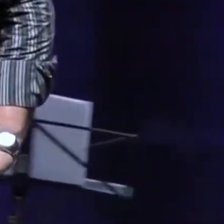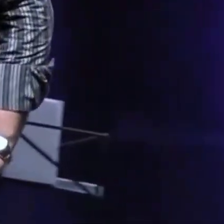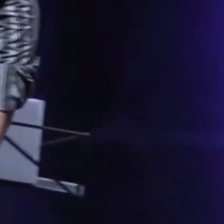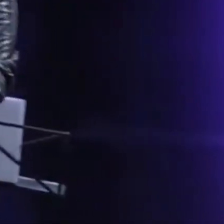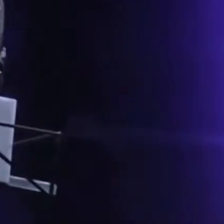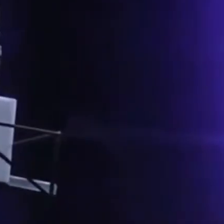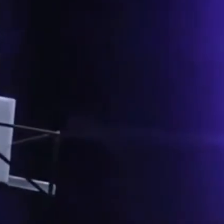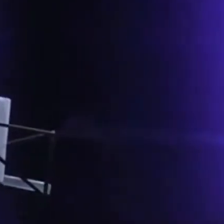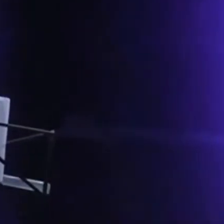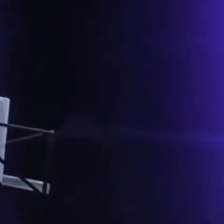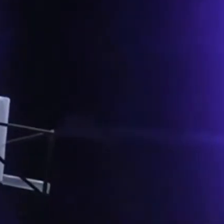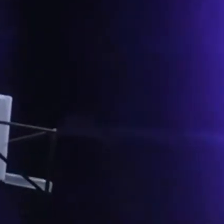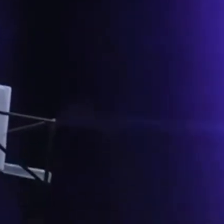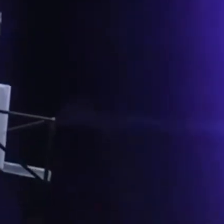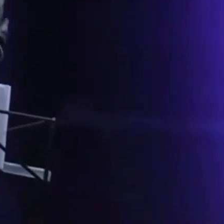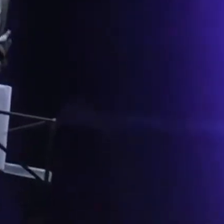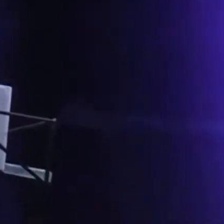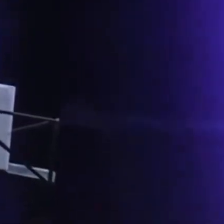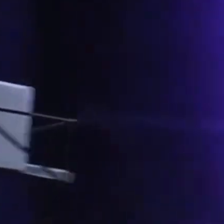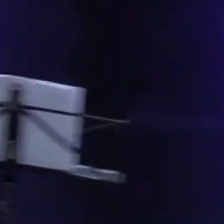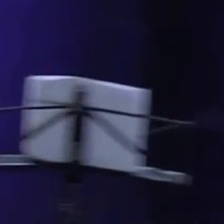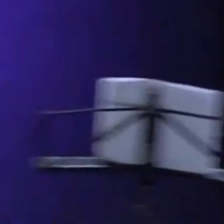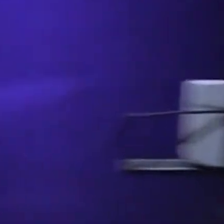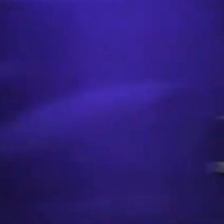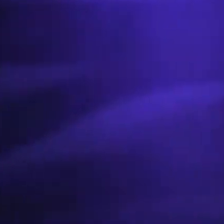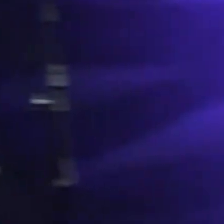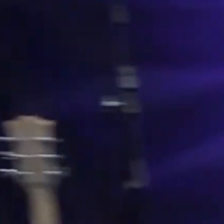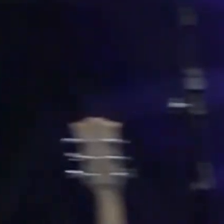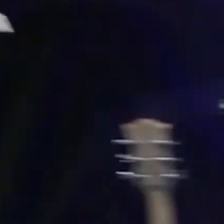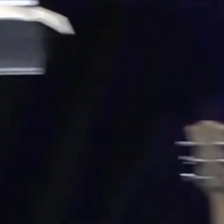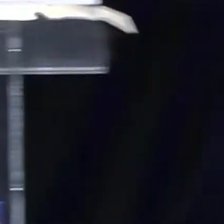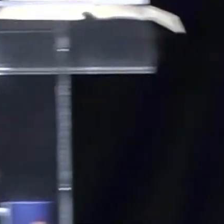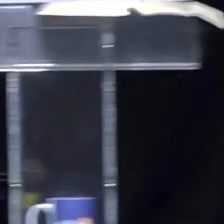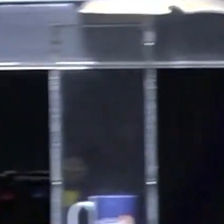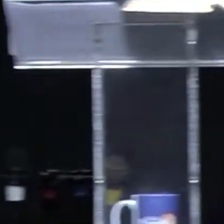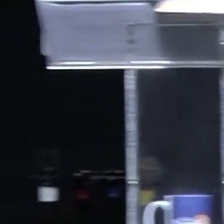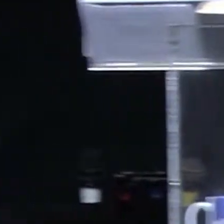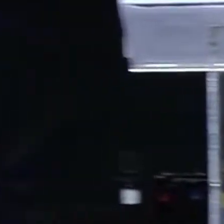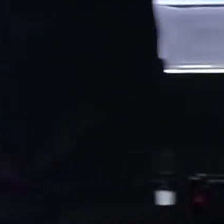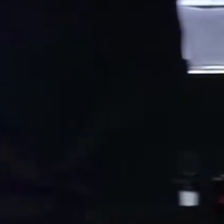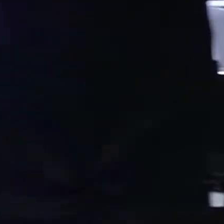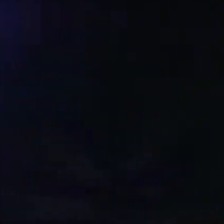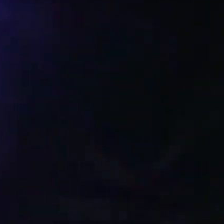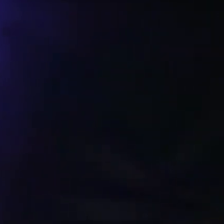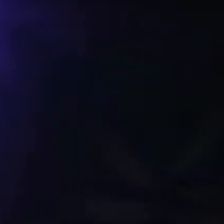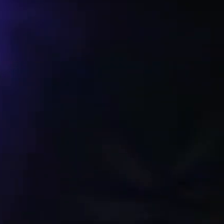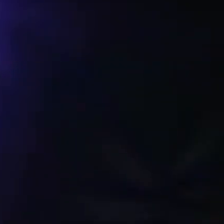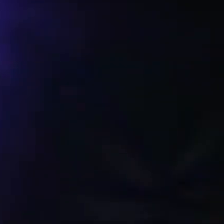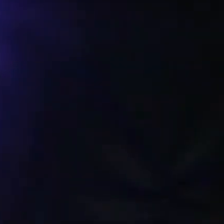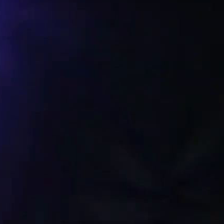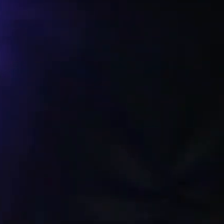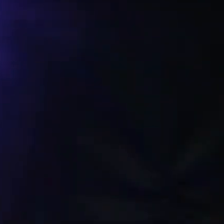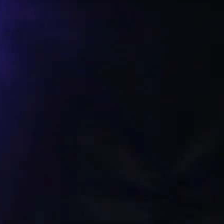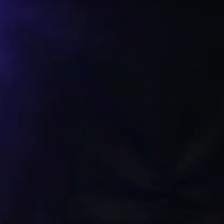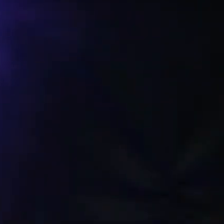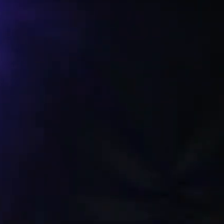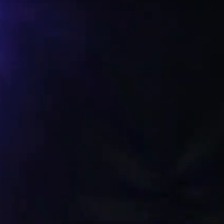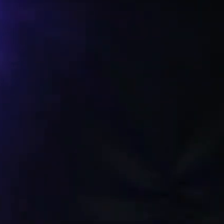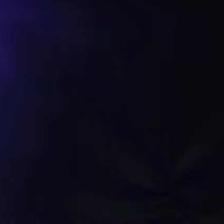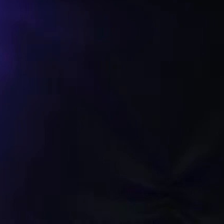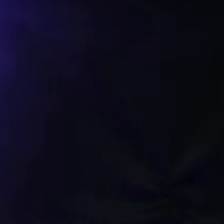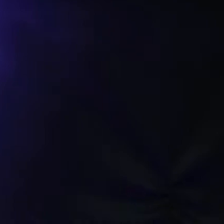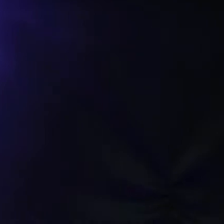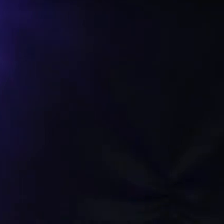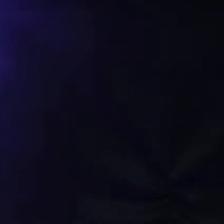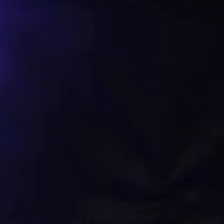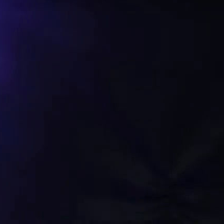inadmissível. Esses dias eu perguntei de uma mãe: eu estou sentindo a falta de